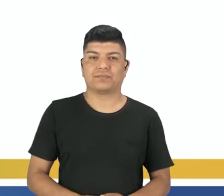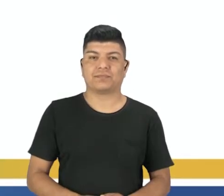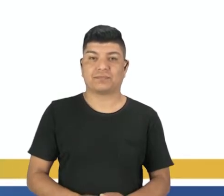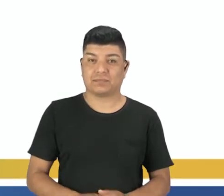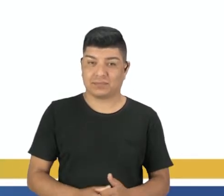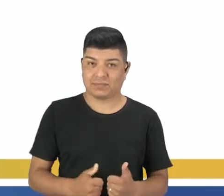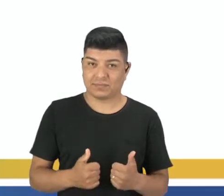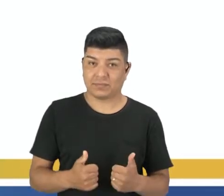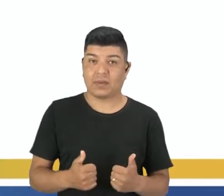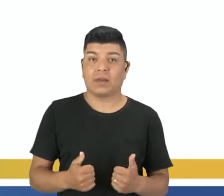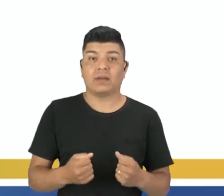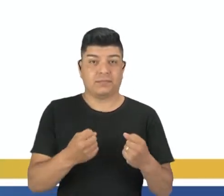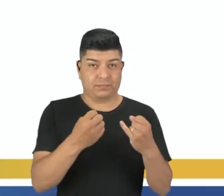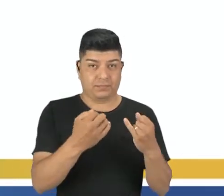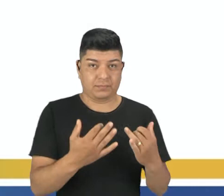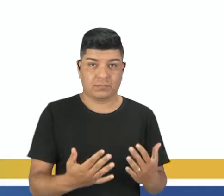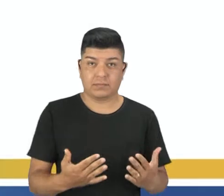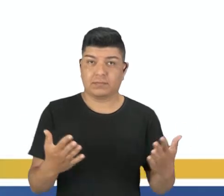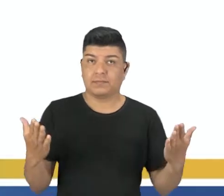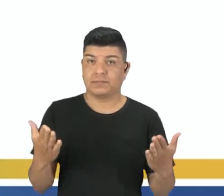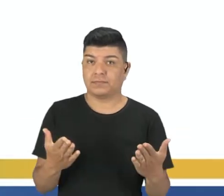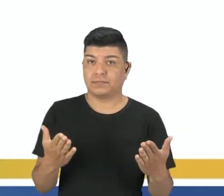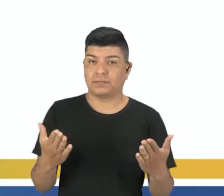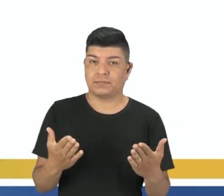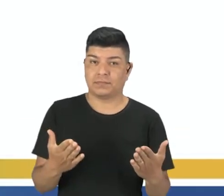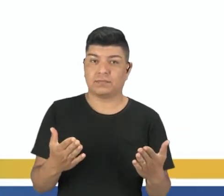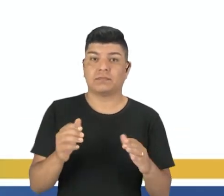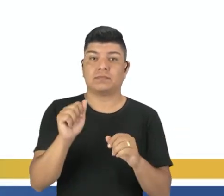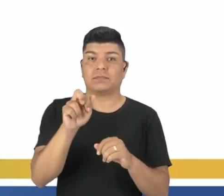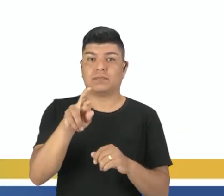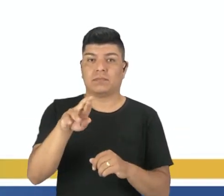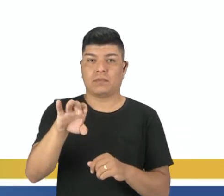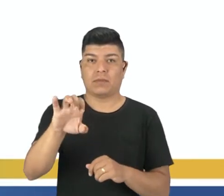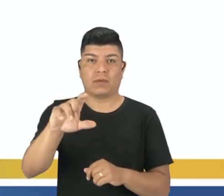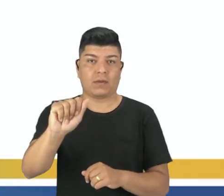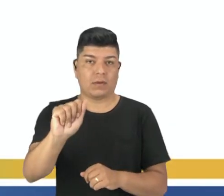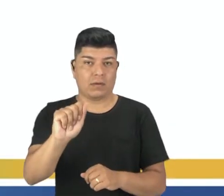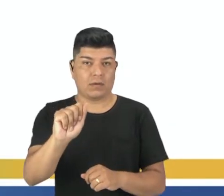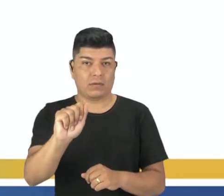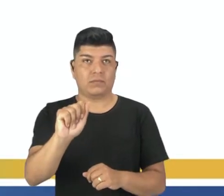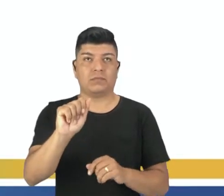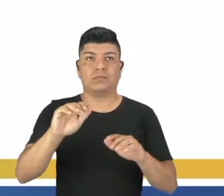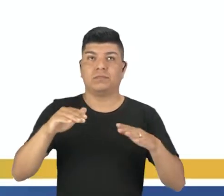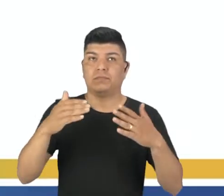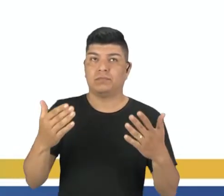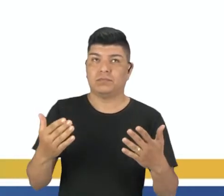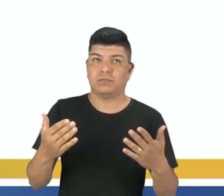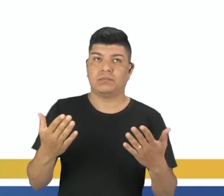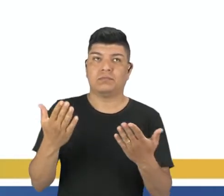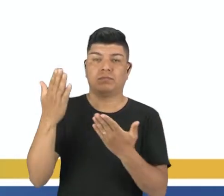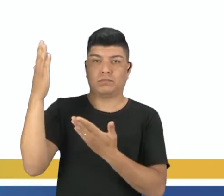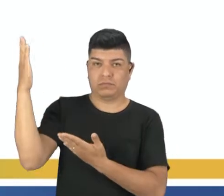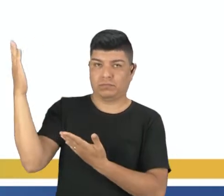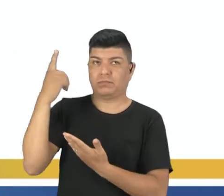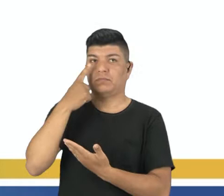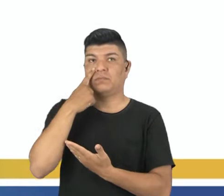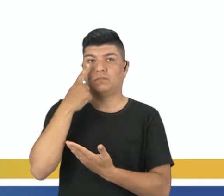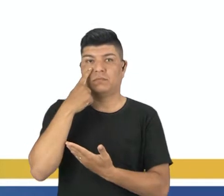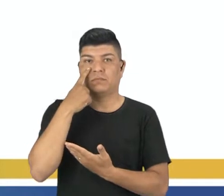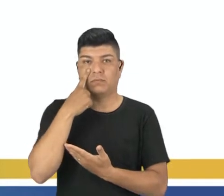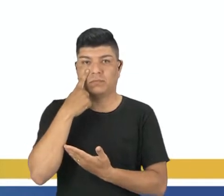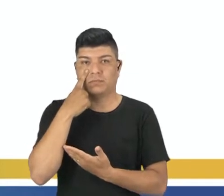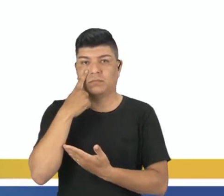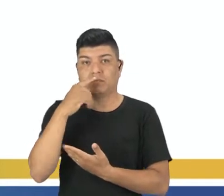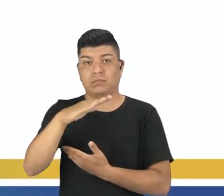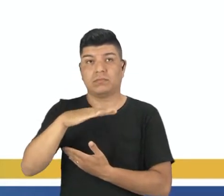bom então vamos lá vamos falar inicialmente aqui sobre a área de retângulos eu tô observe a malha quadriculada abaixo